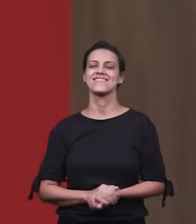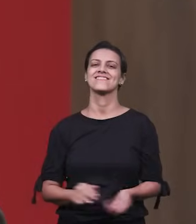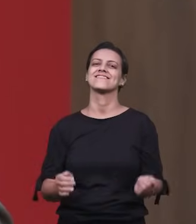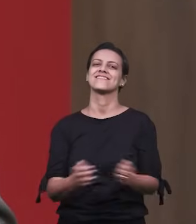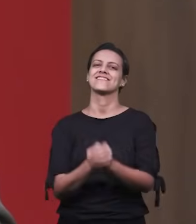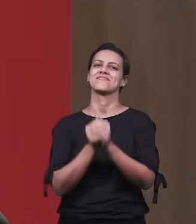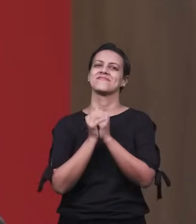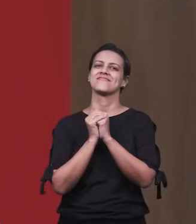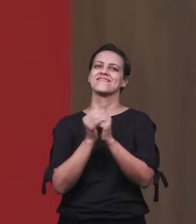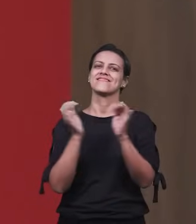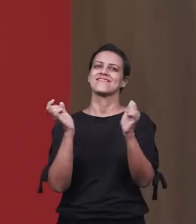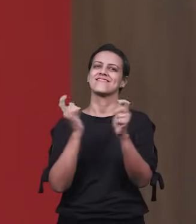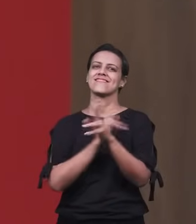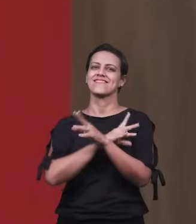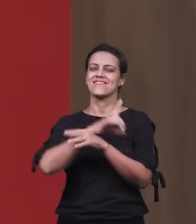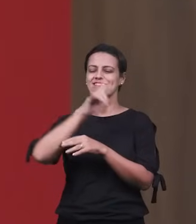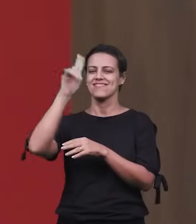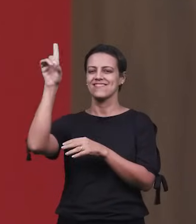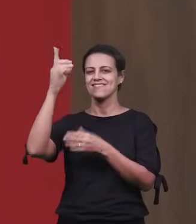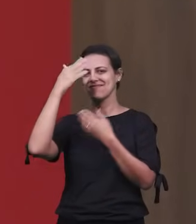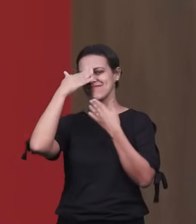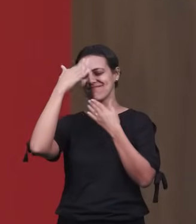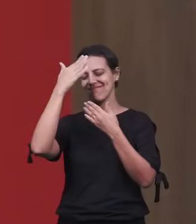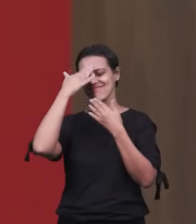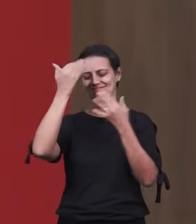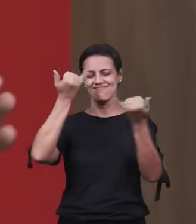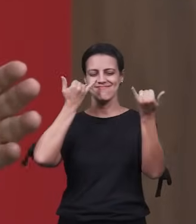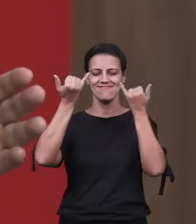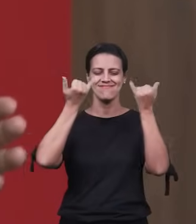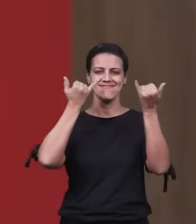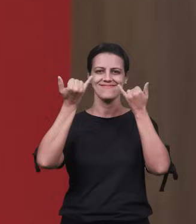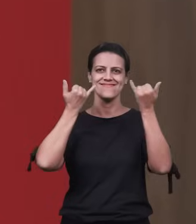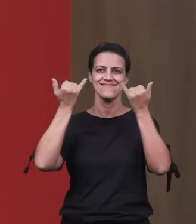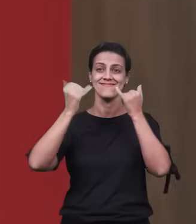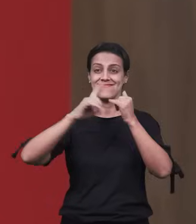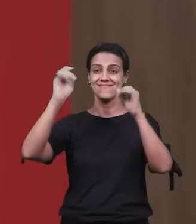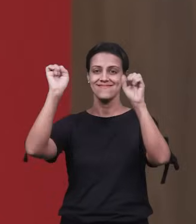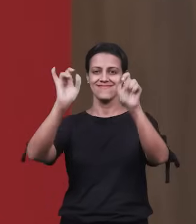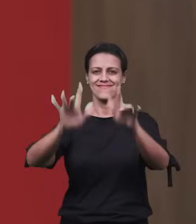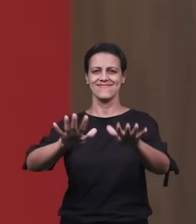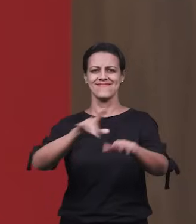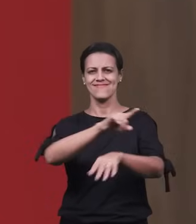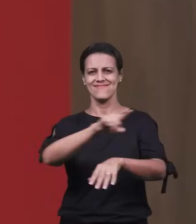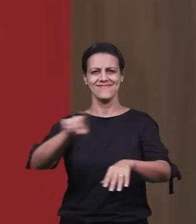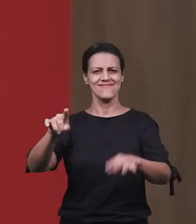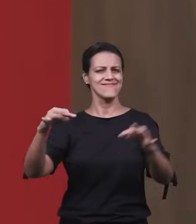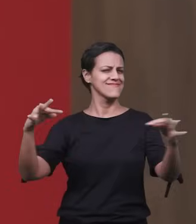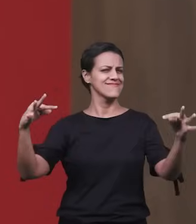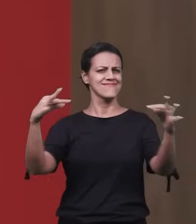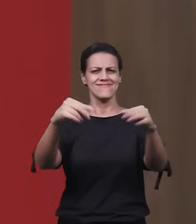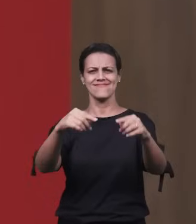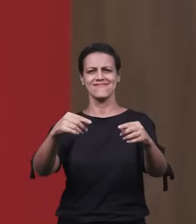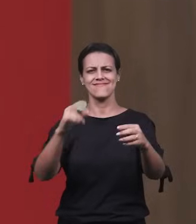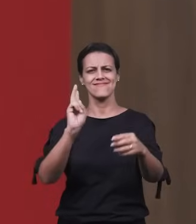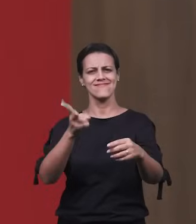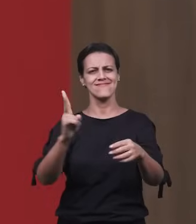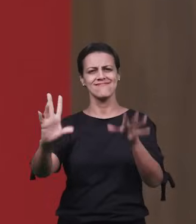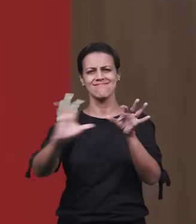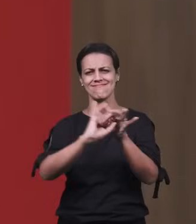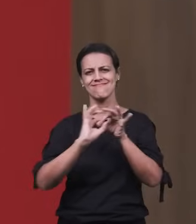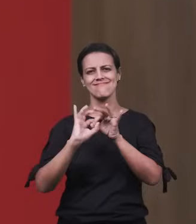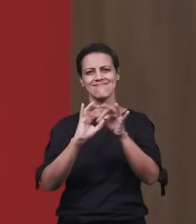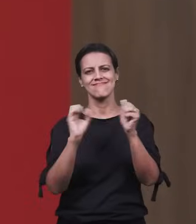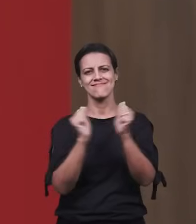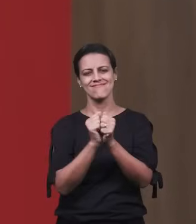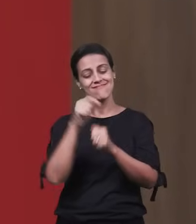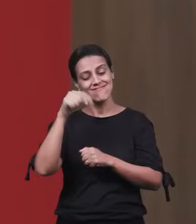Deus. Obrigado. Obrigado pelas informações. Que Deus abençoe grandemente aos queridos irmãos aí que estão sempre conectados, ligados conosco aqui no